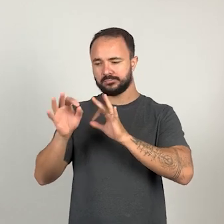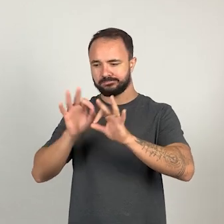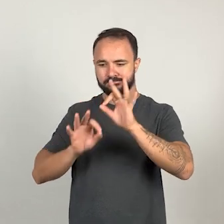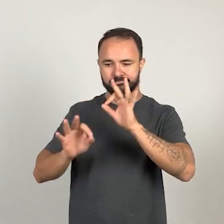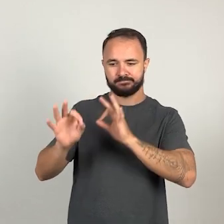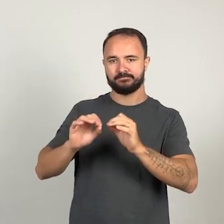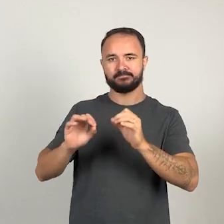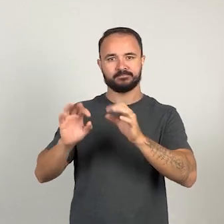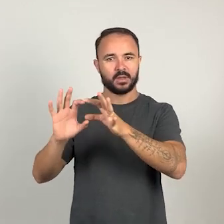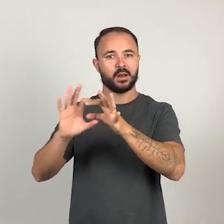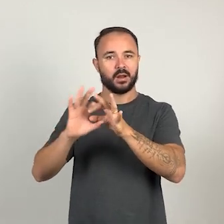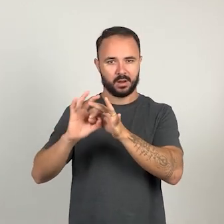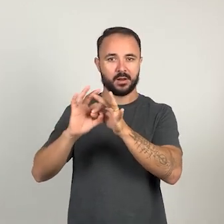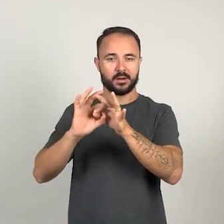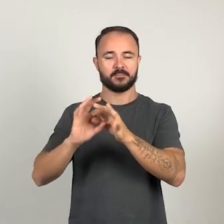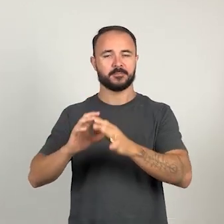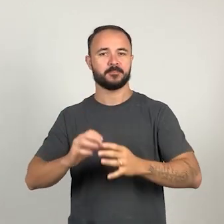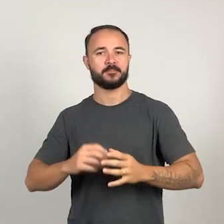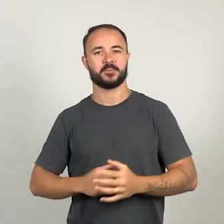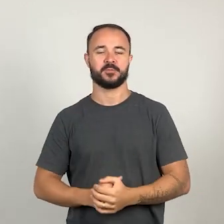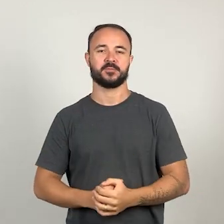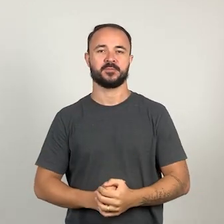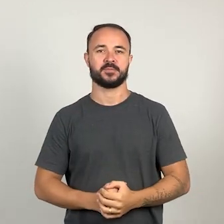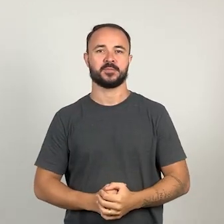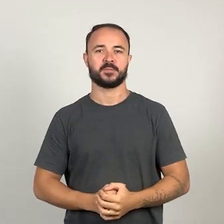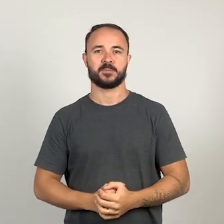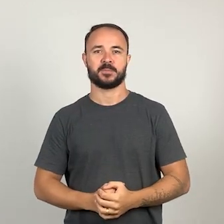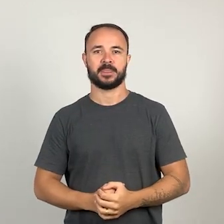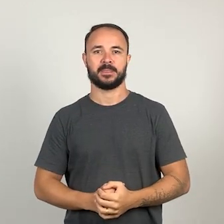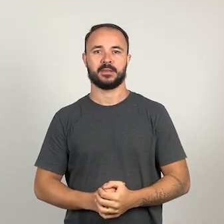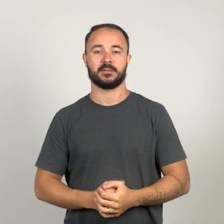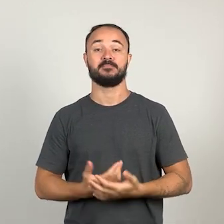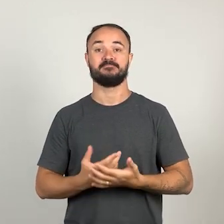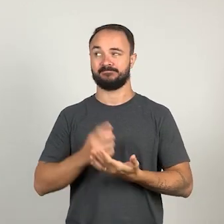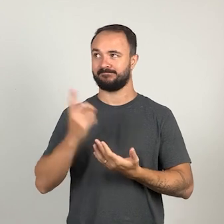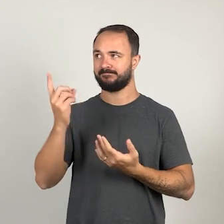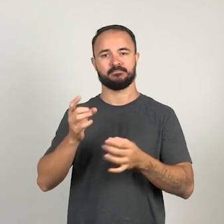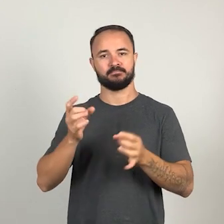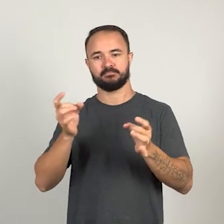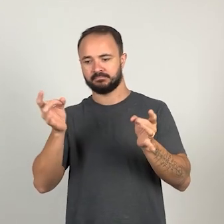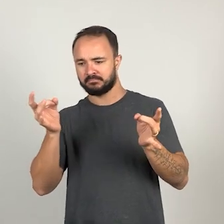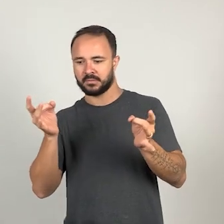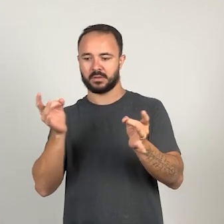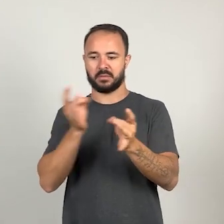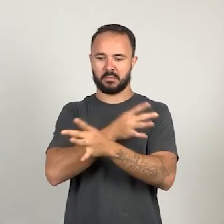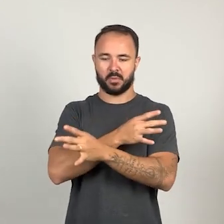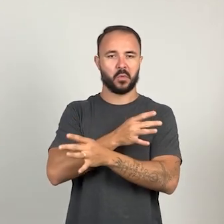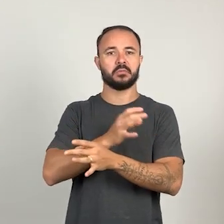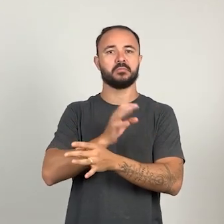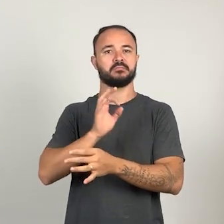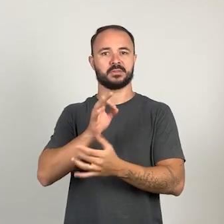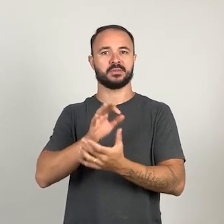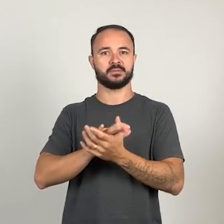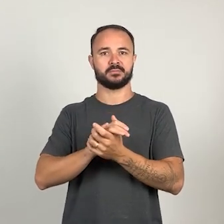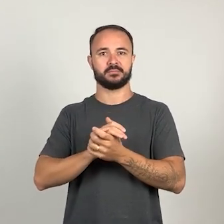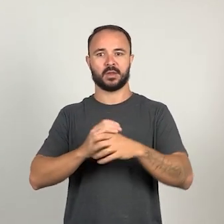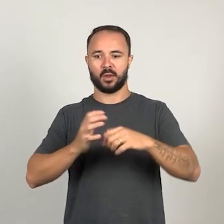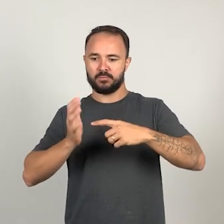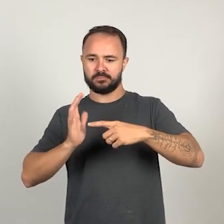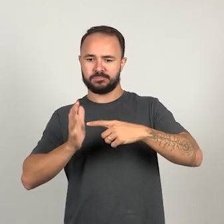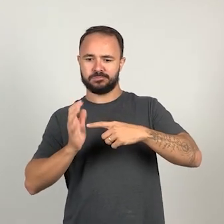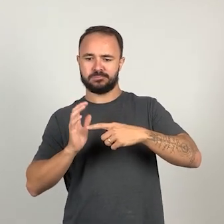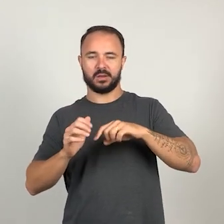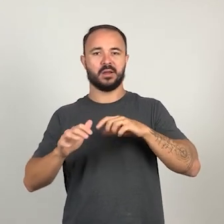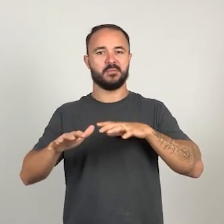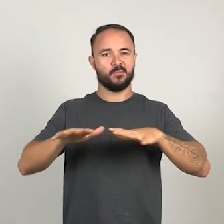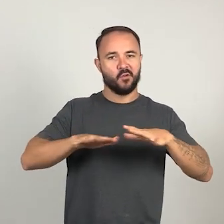acoplá-lo no nosso sistema. Então, aqui nós temos finalizado o sistema que vai acionar os peões,